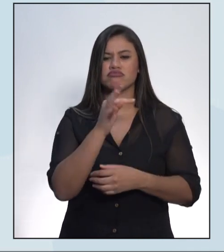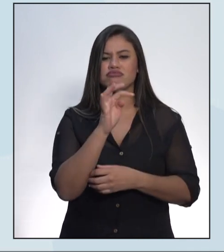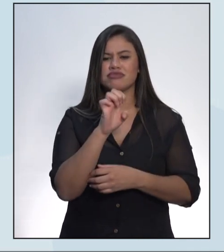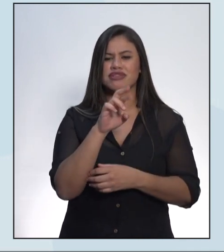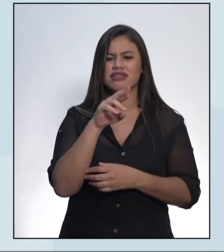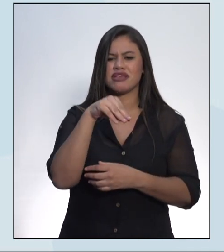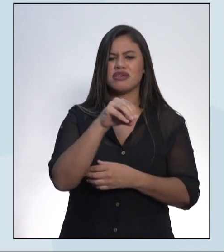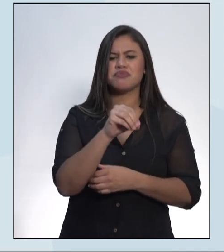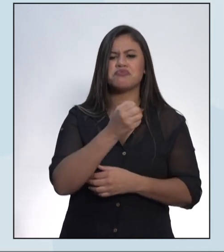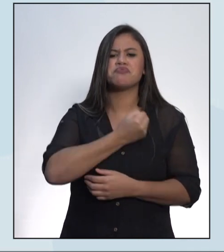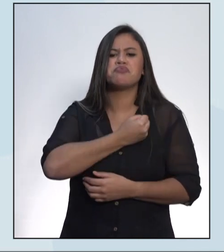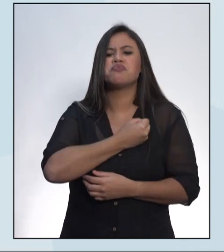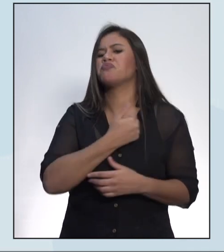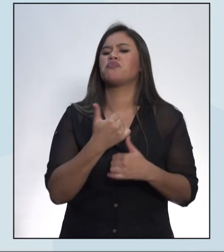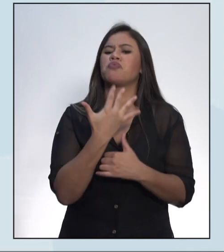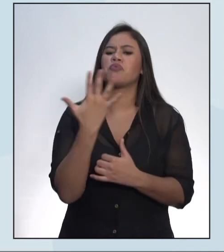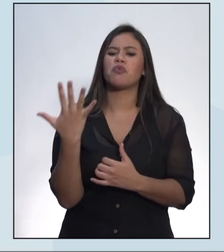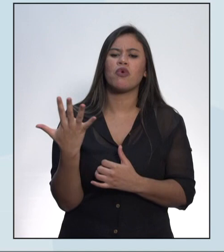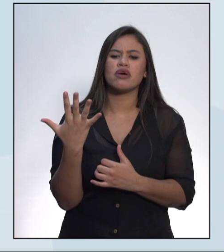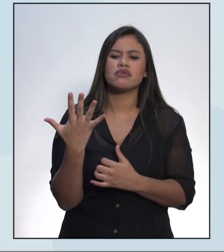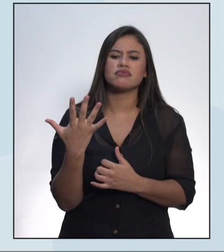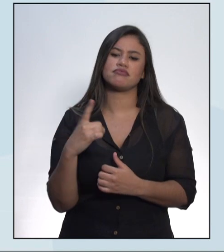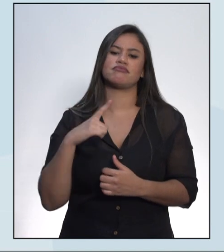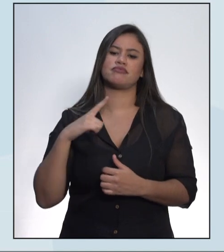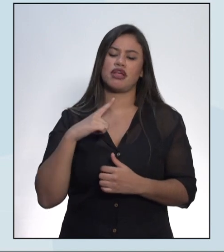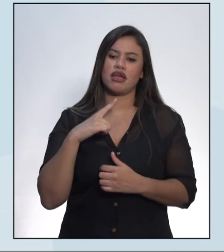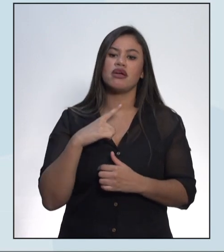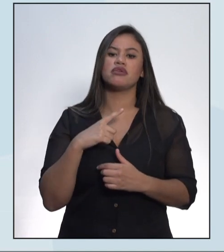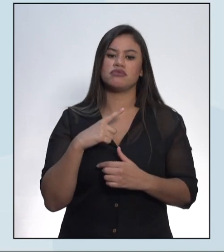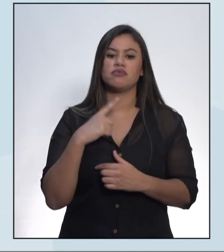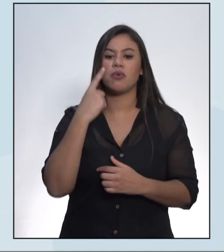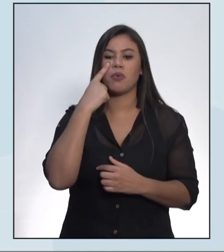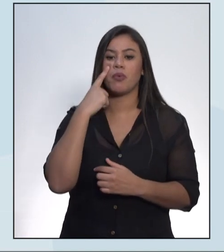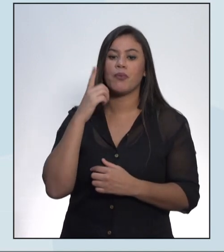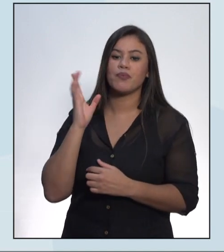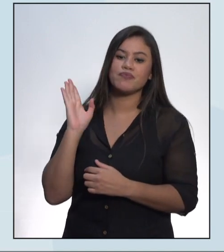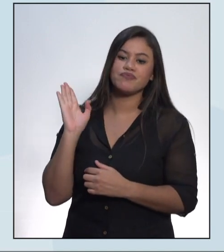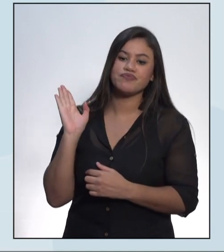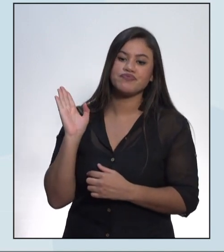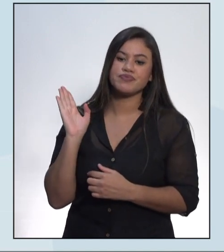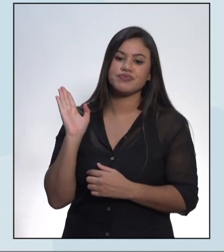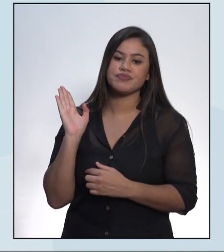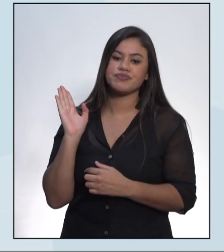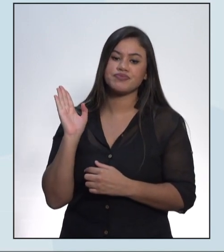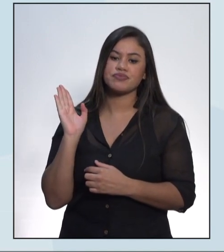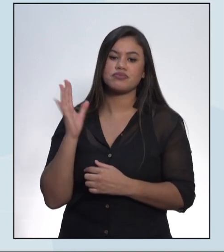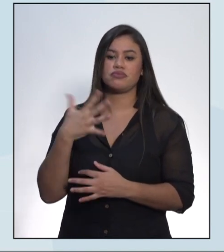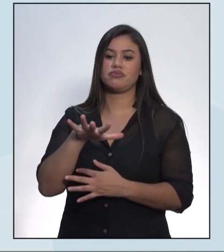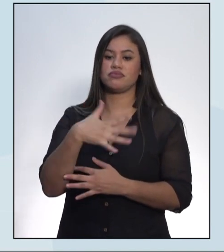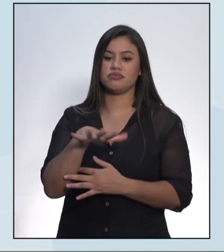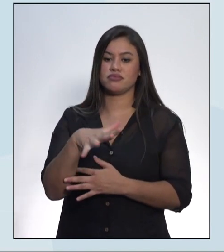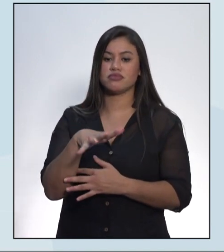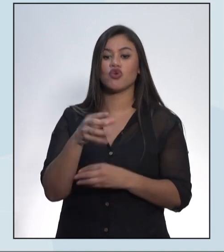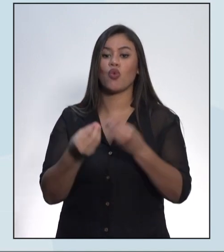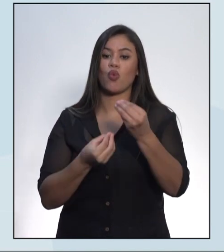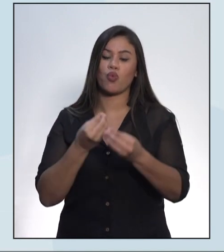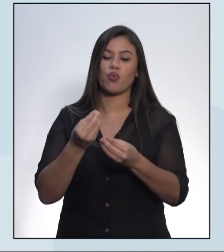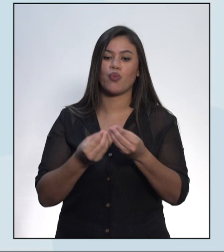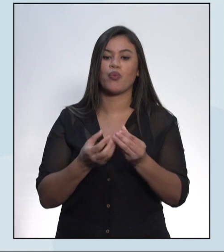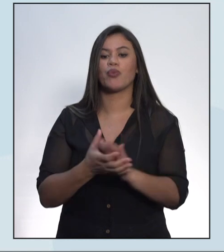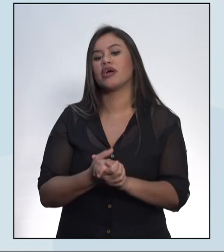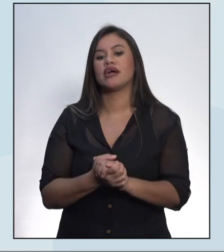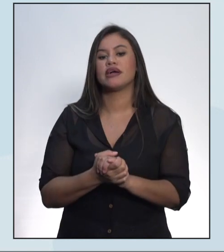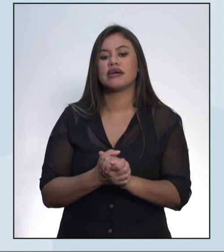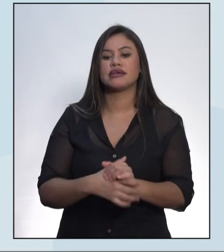tenho ao todo? Eu tenho uma quantidade de termos aí, se vocês olharem, que é da seguinte forma.